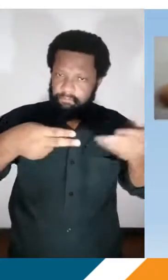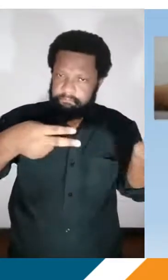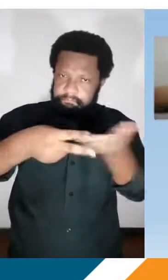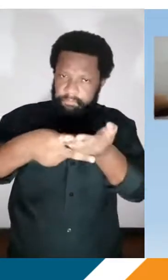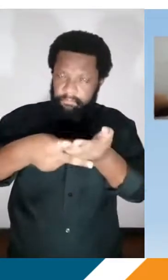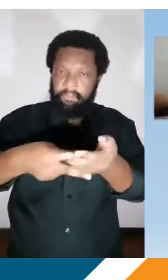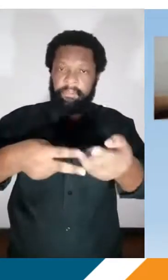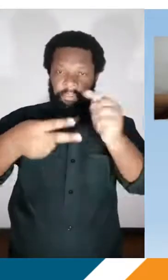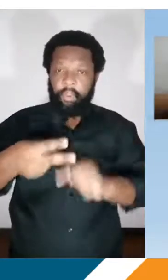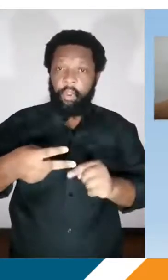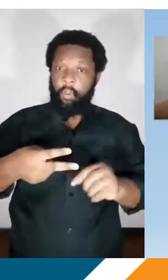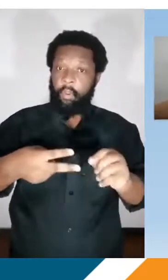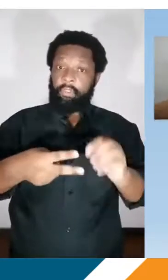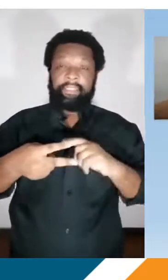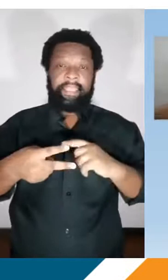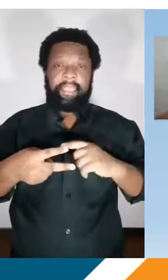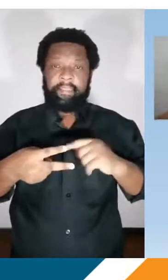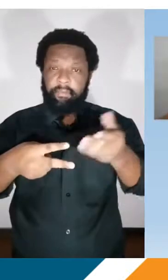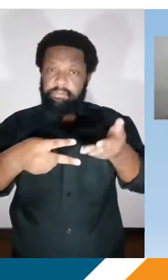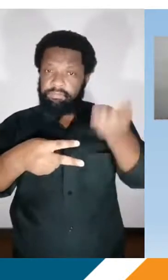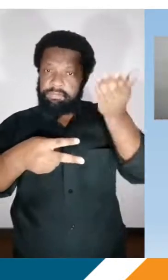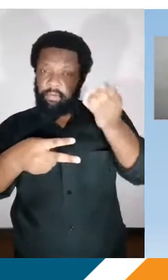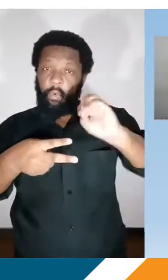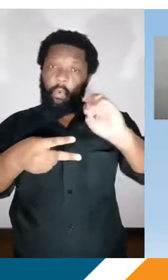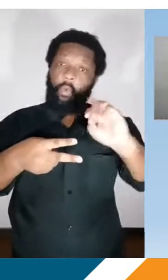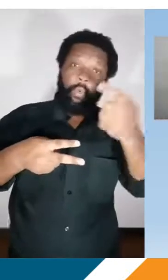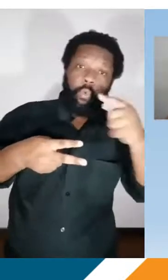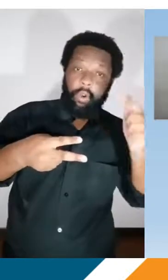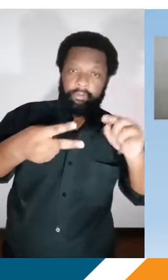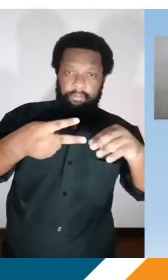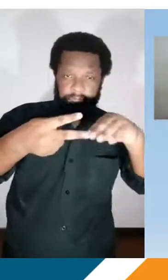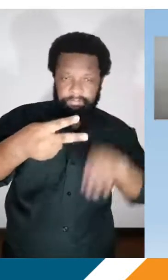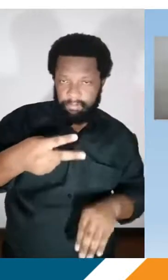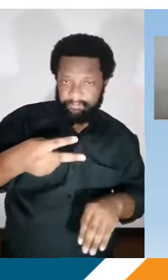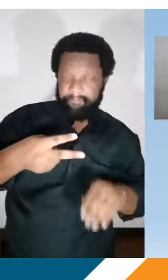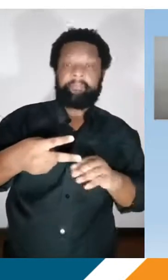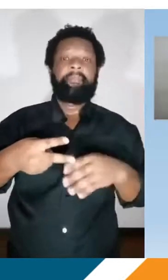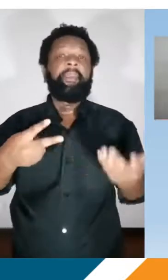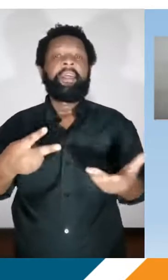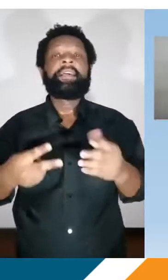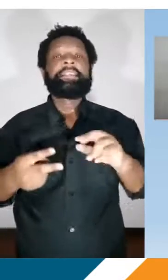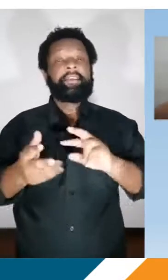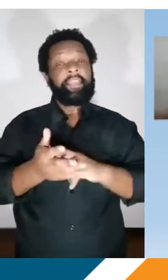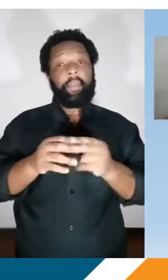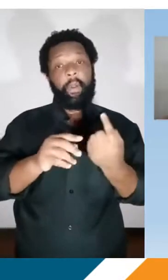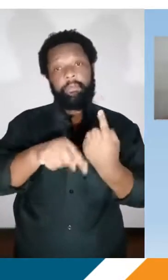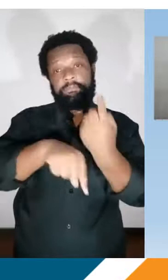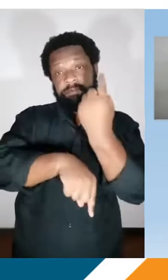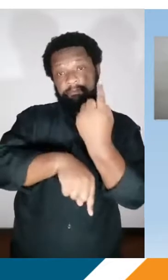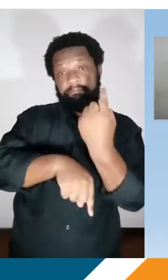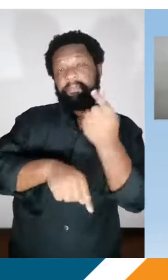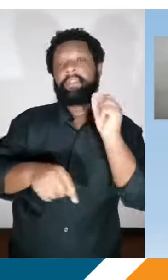dupla, faço um corte, tem um carbono da dupla, um hidrogênio, um plano superior e outro carbono da dupla num plano inferior. Estão em